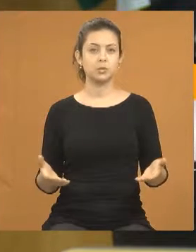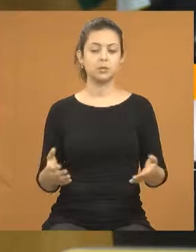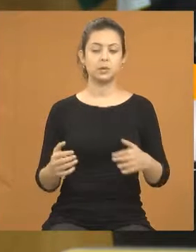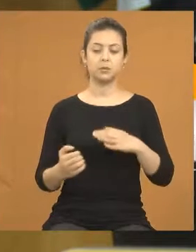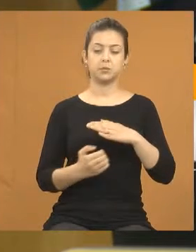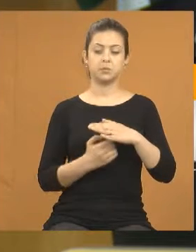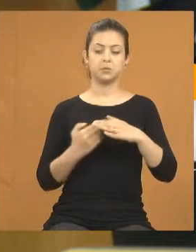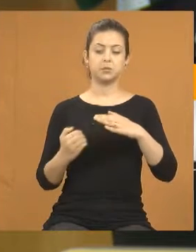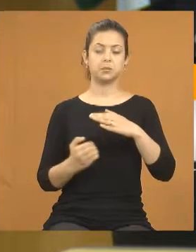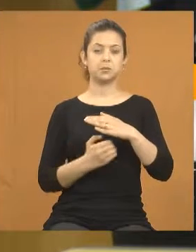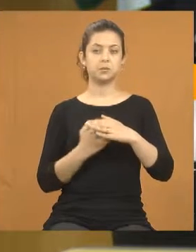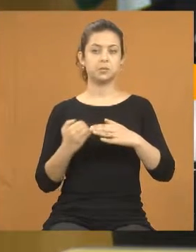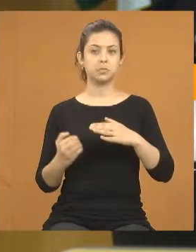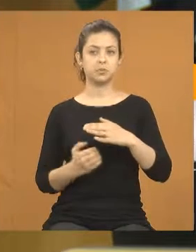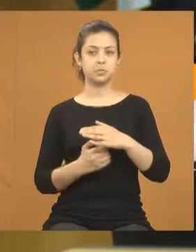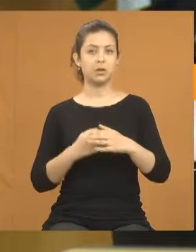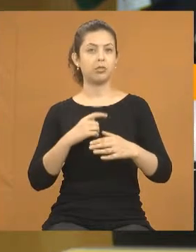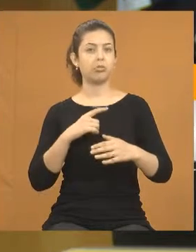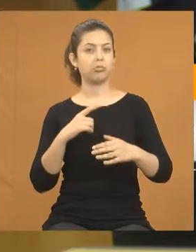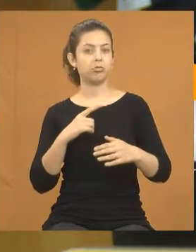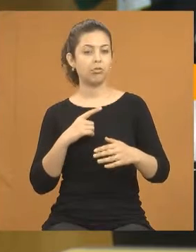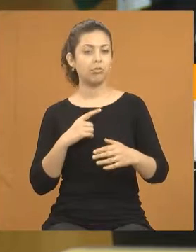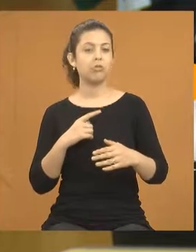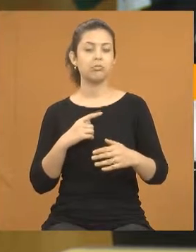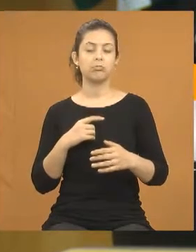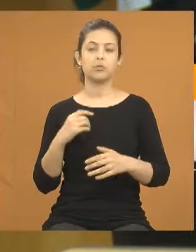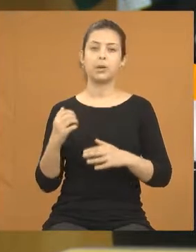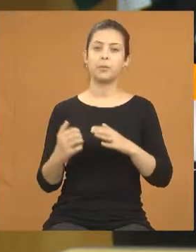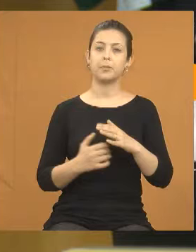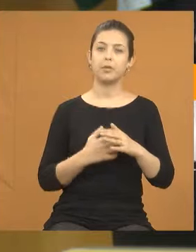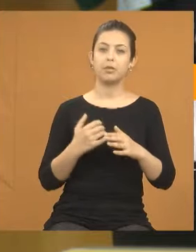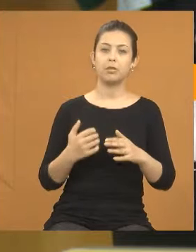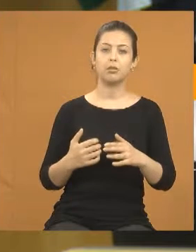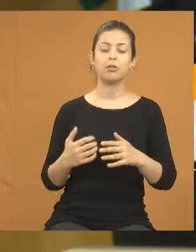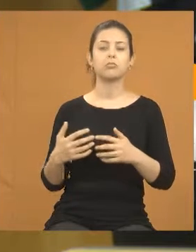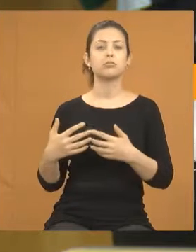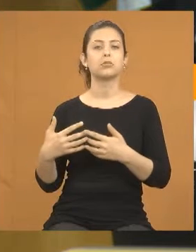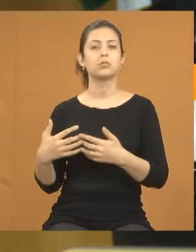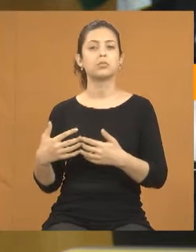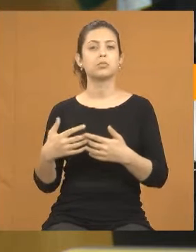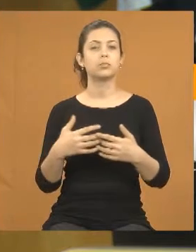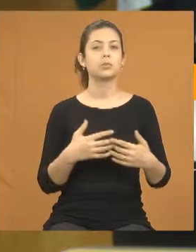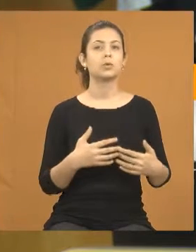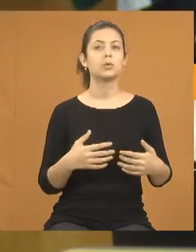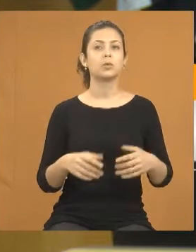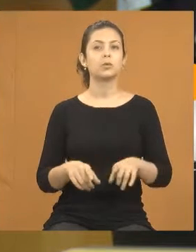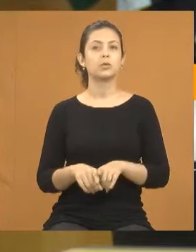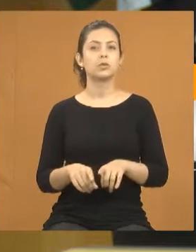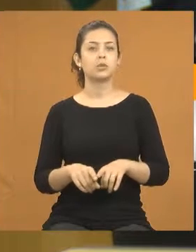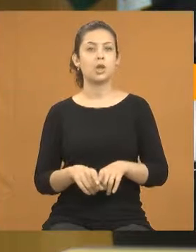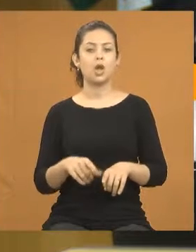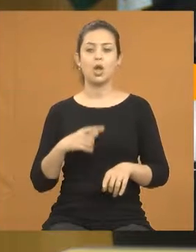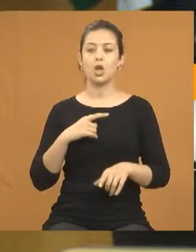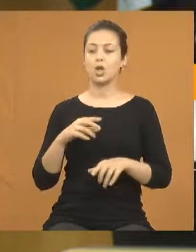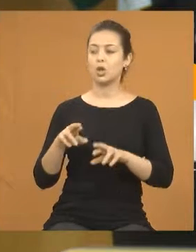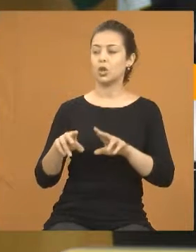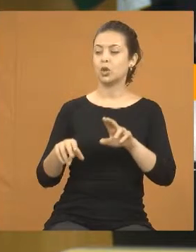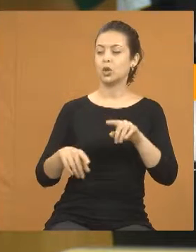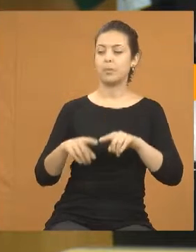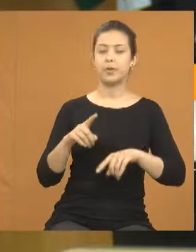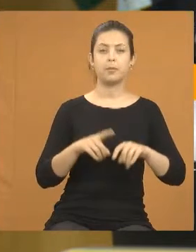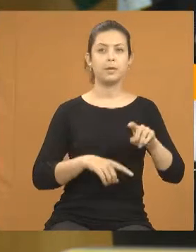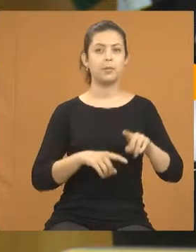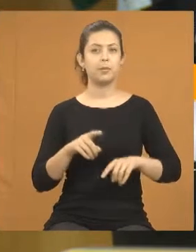empresários que têm as suas transportadoras aqui e que trabalham, e principalmente os depósitos de material